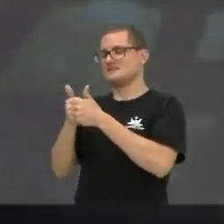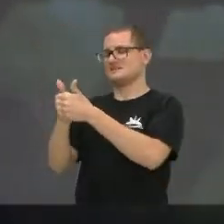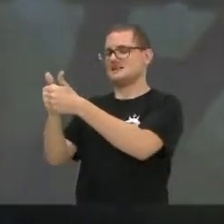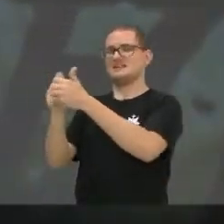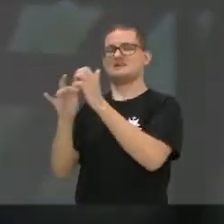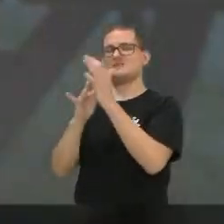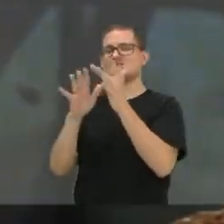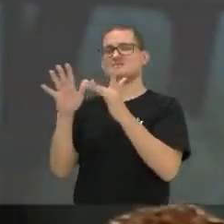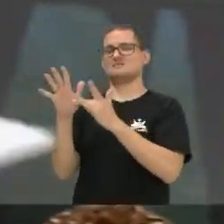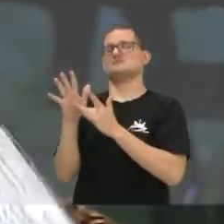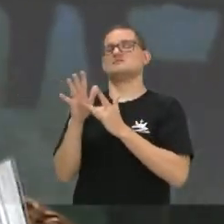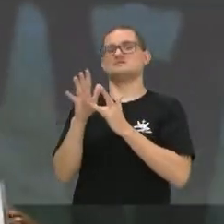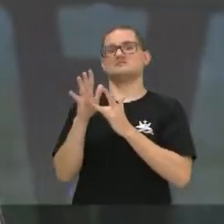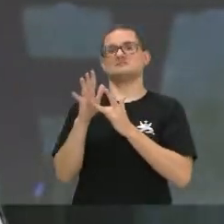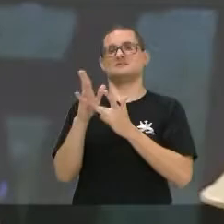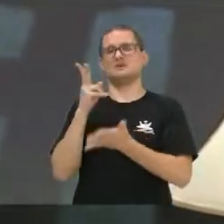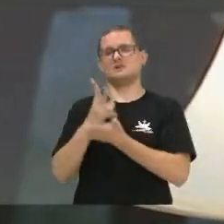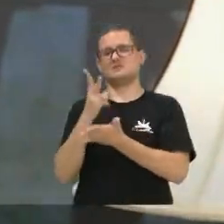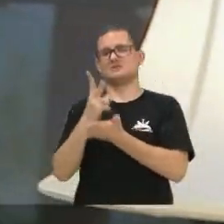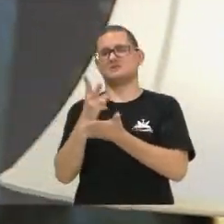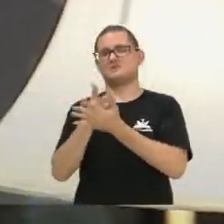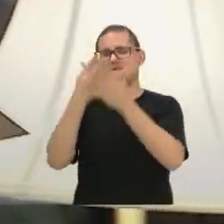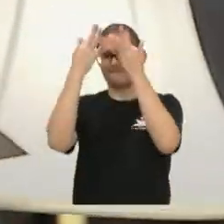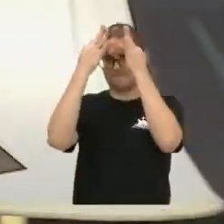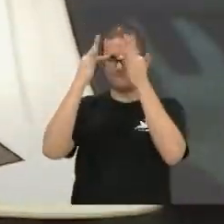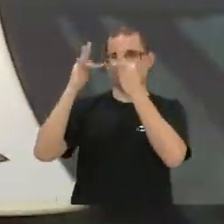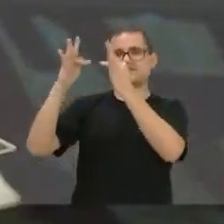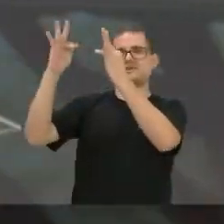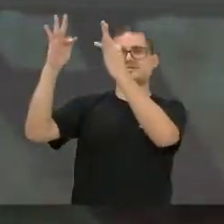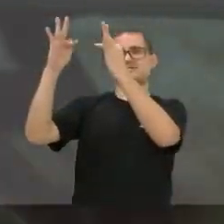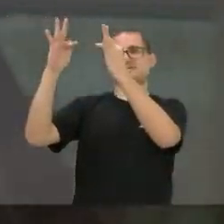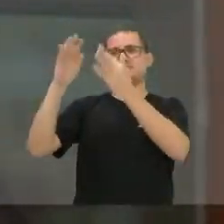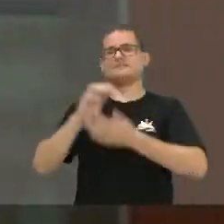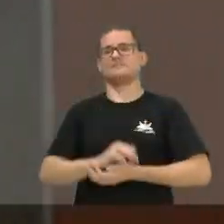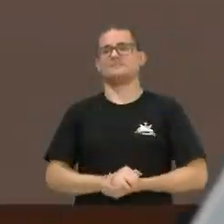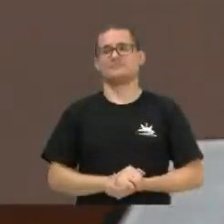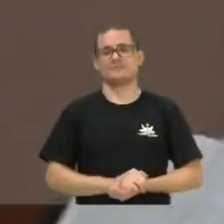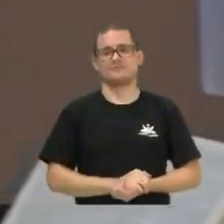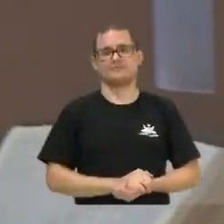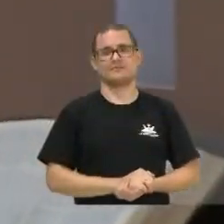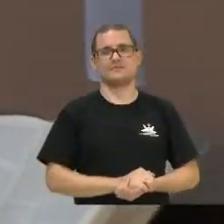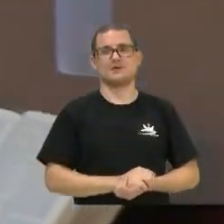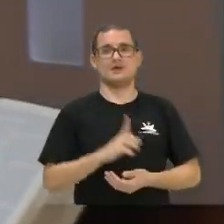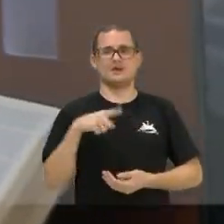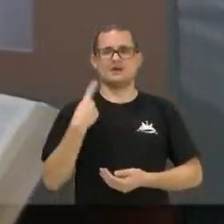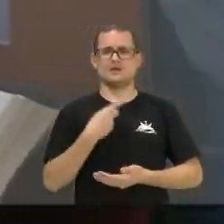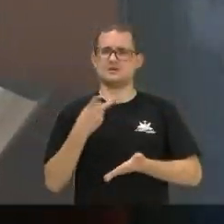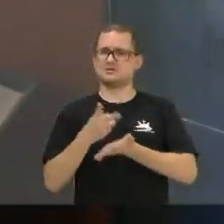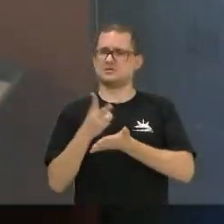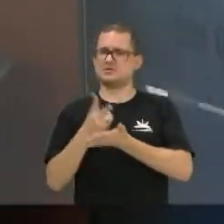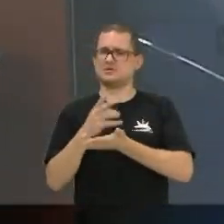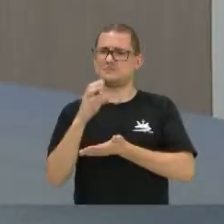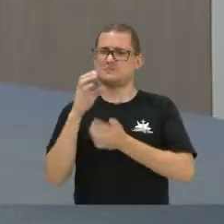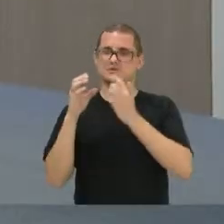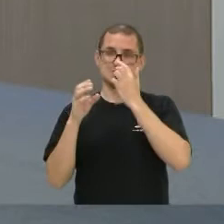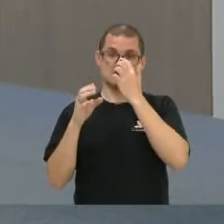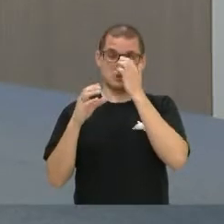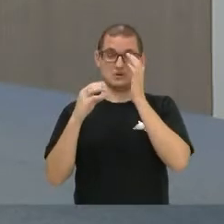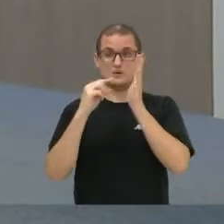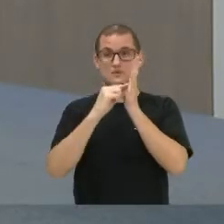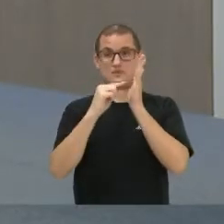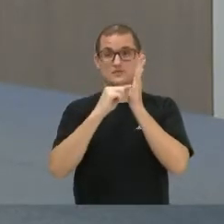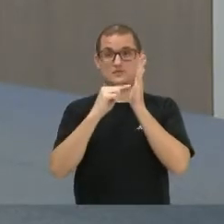seguiram jesus cristo e se mantiveram fiéis e então vamos um pouquinho mais por favor agora o